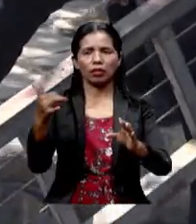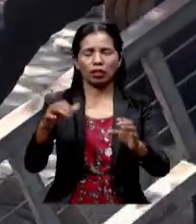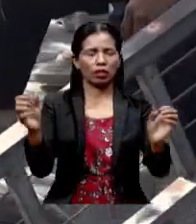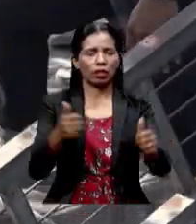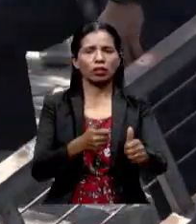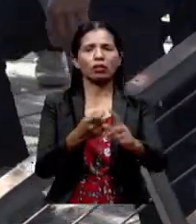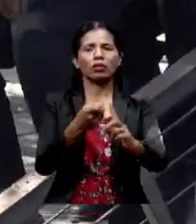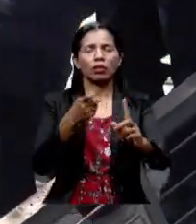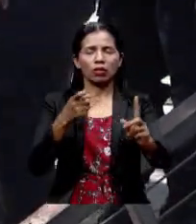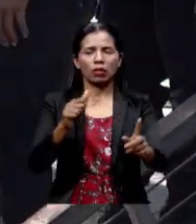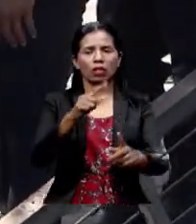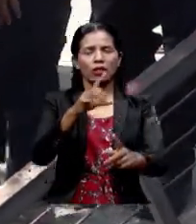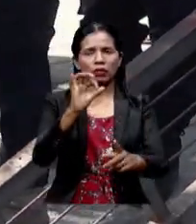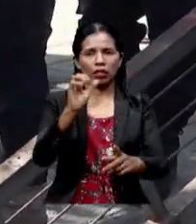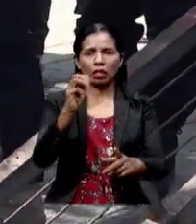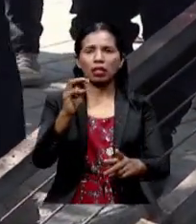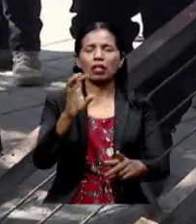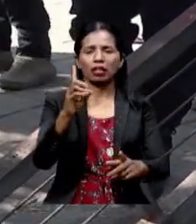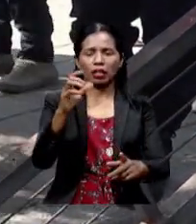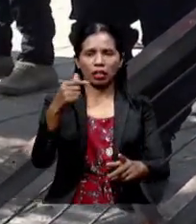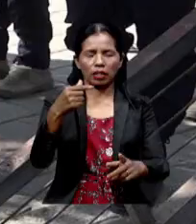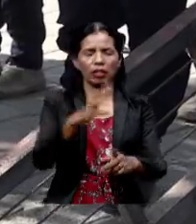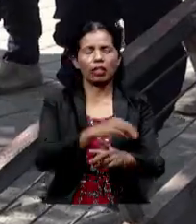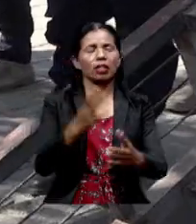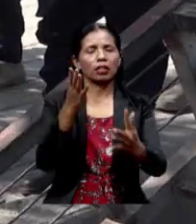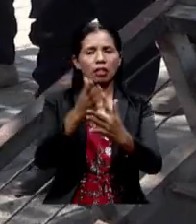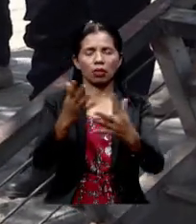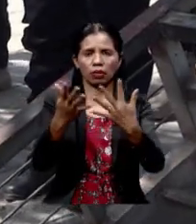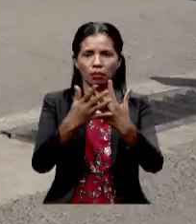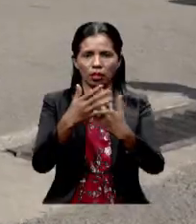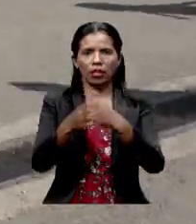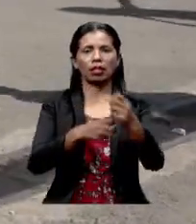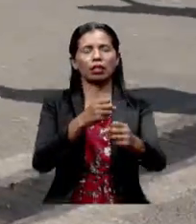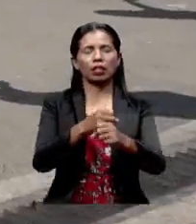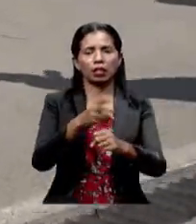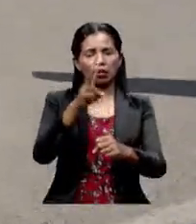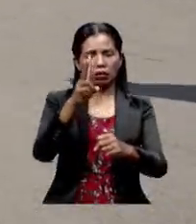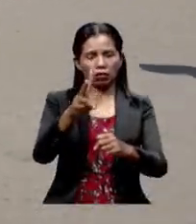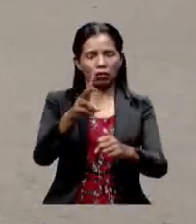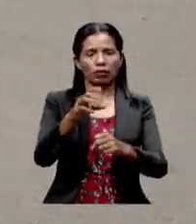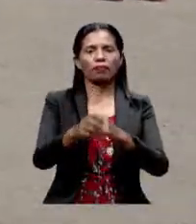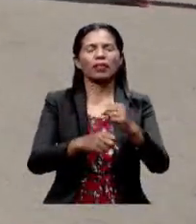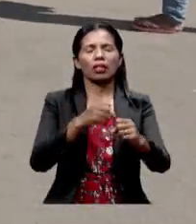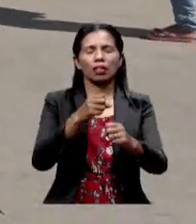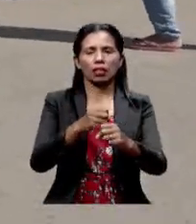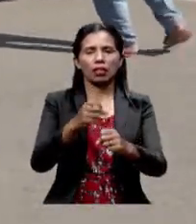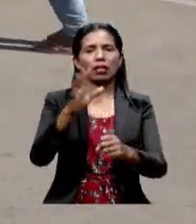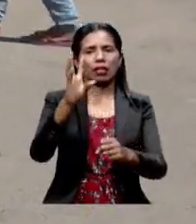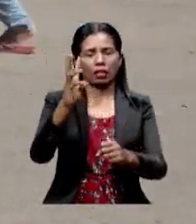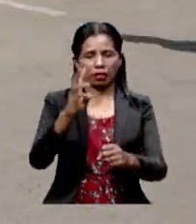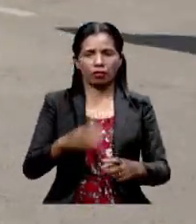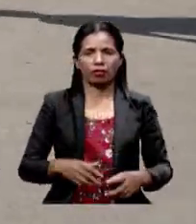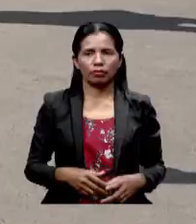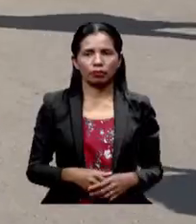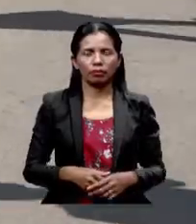lori li husi alfandega se condena ho pena prisão husi tinan rua to tinan nen ca castigo selu osan. Tira dado susi